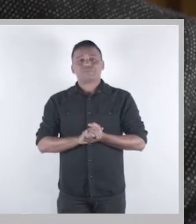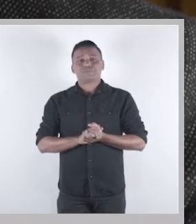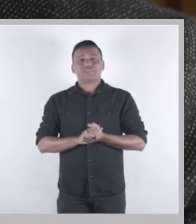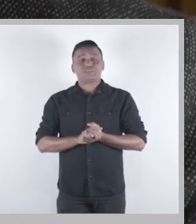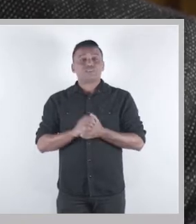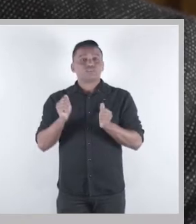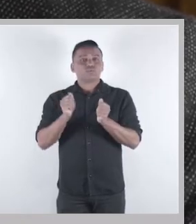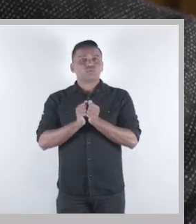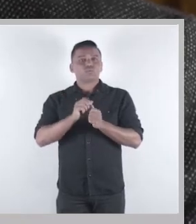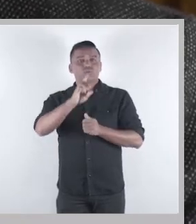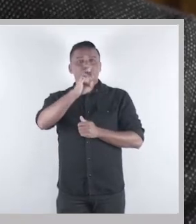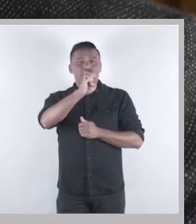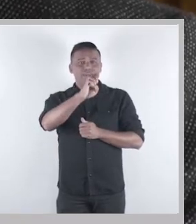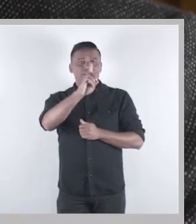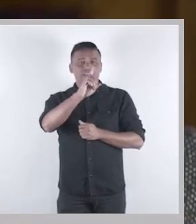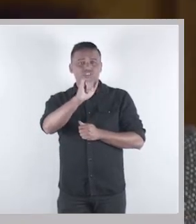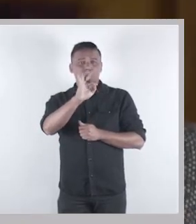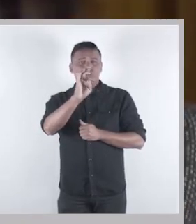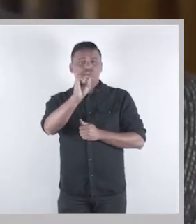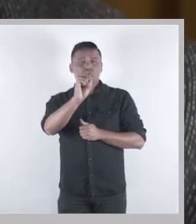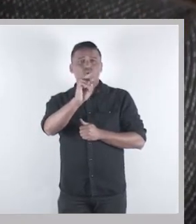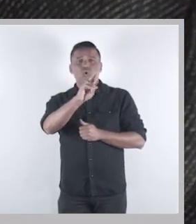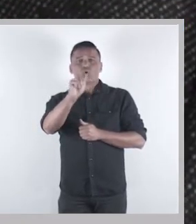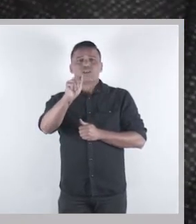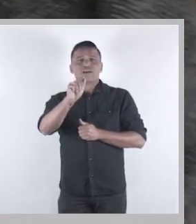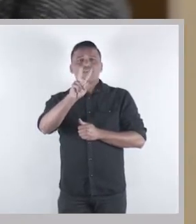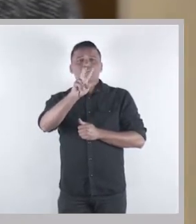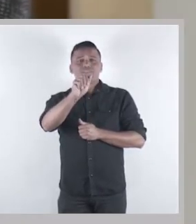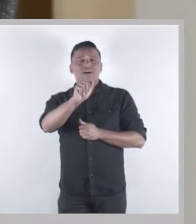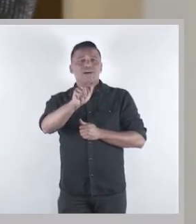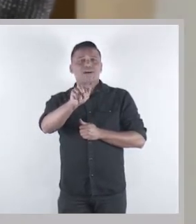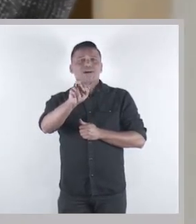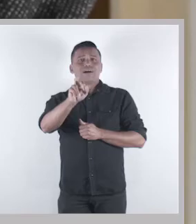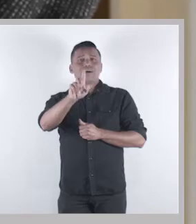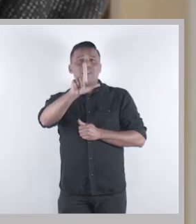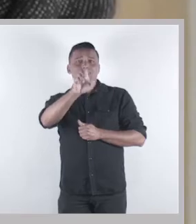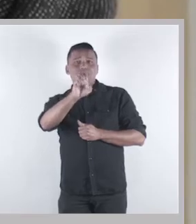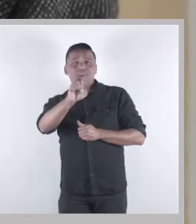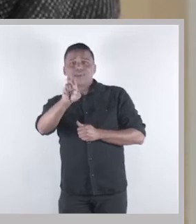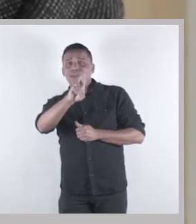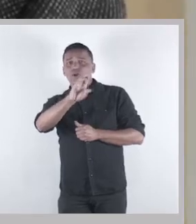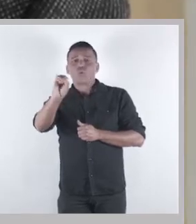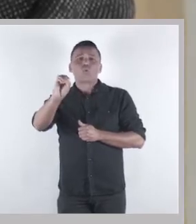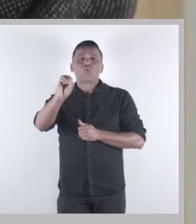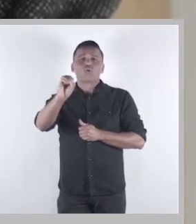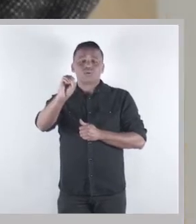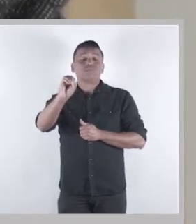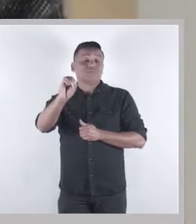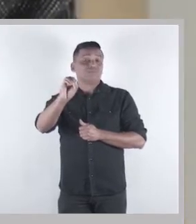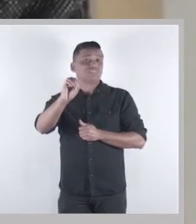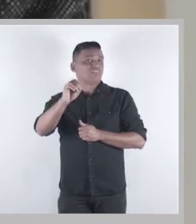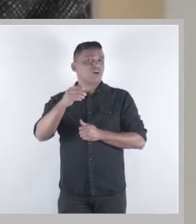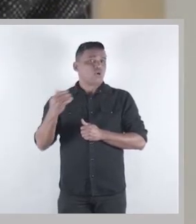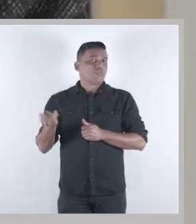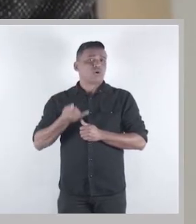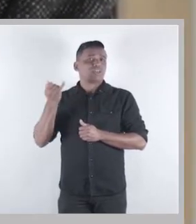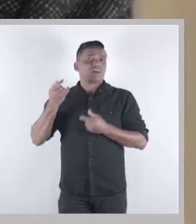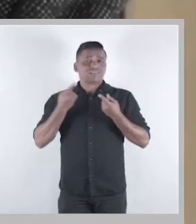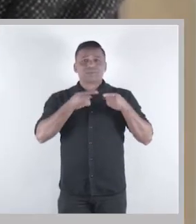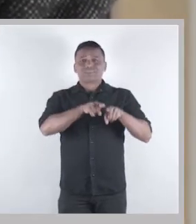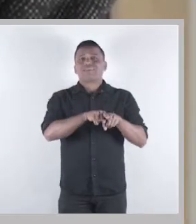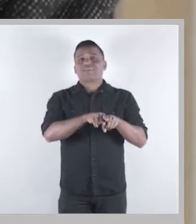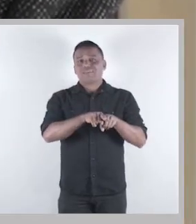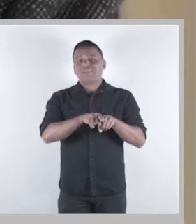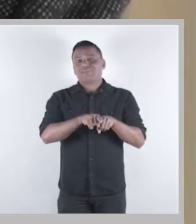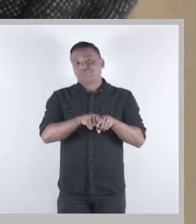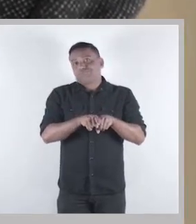importante né o longo da nossa conversa você falou várias vezes da importância desse dessa desse intercâmbio Você